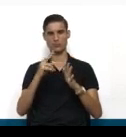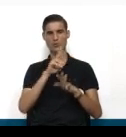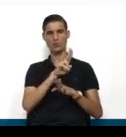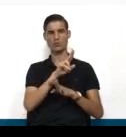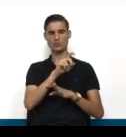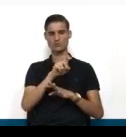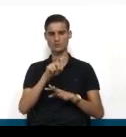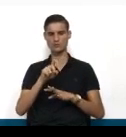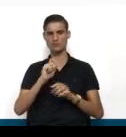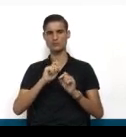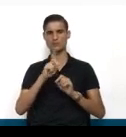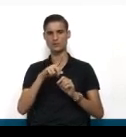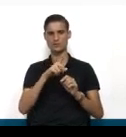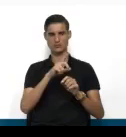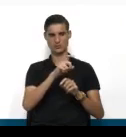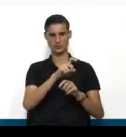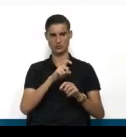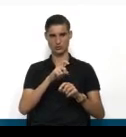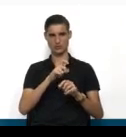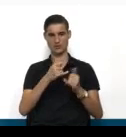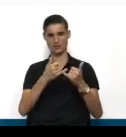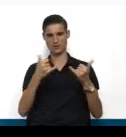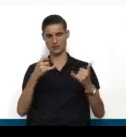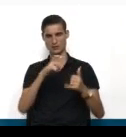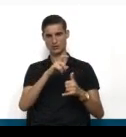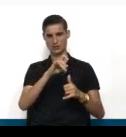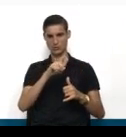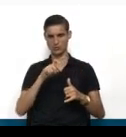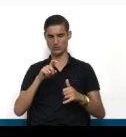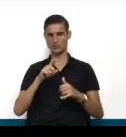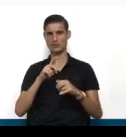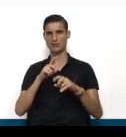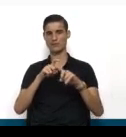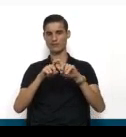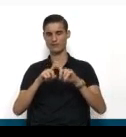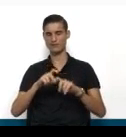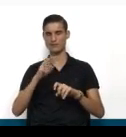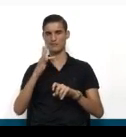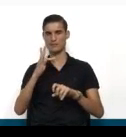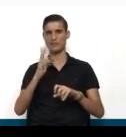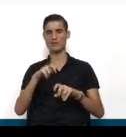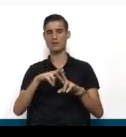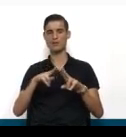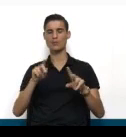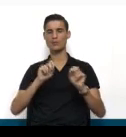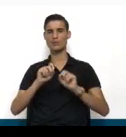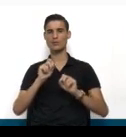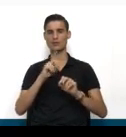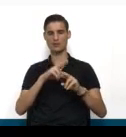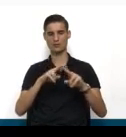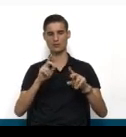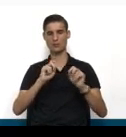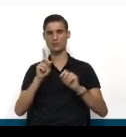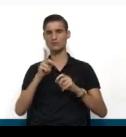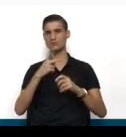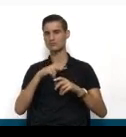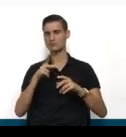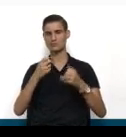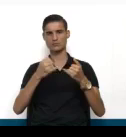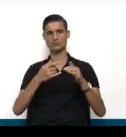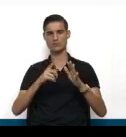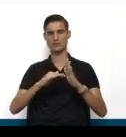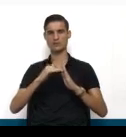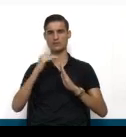de x? x' de x vezes t, tá? E isso vai ser igual ao quê? Igual a isso que eu acabei de escrever